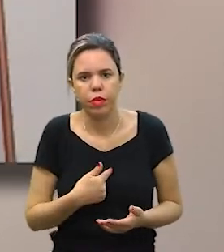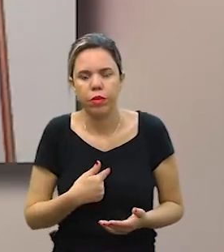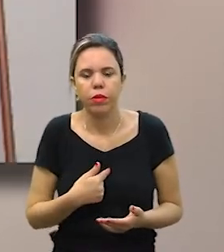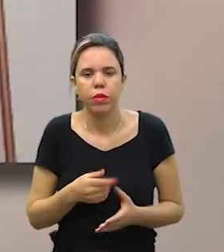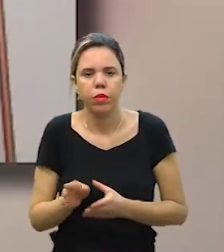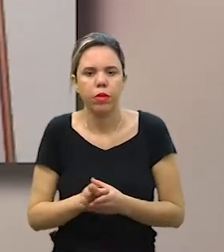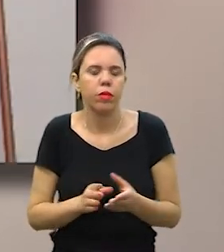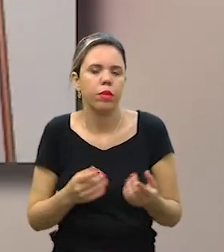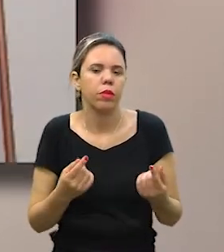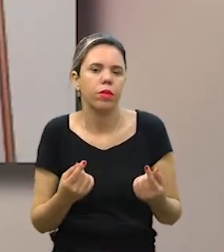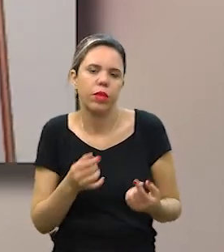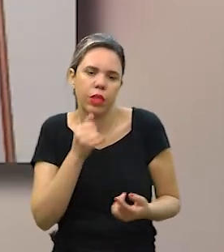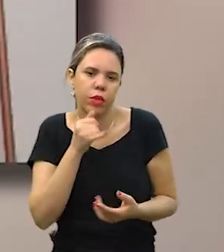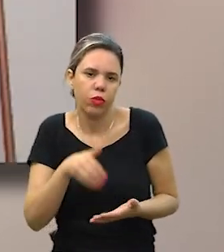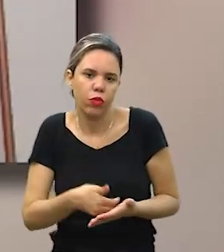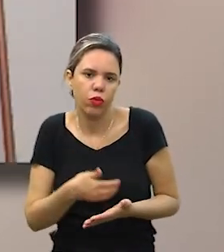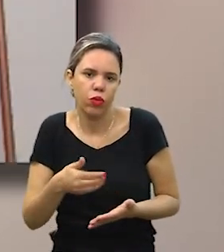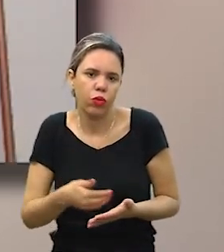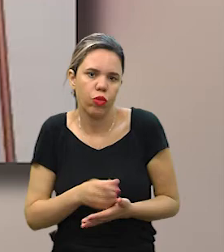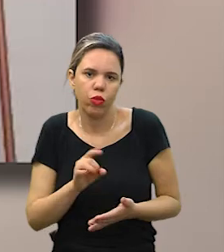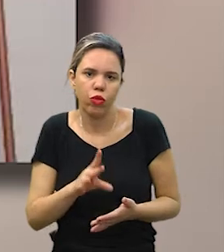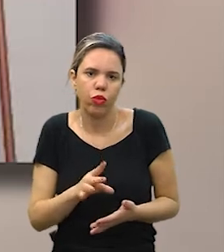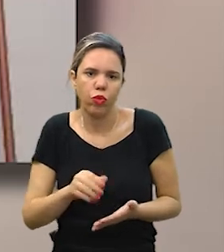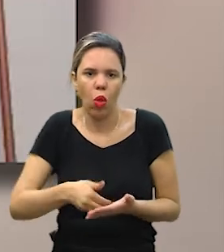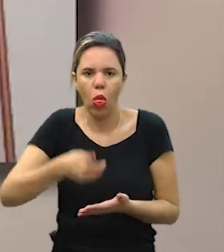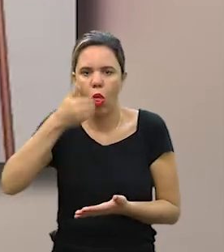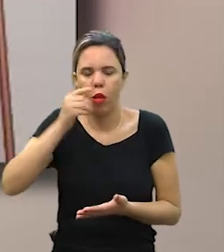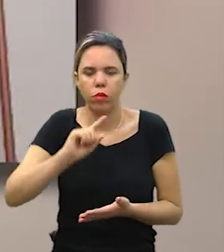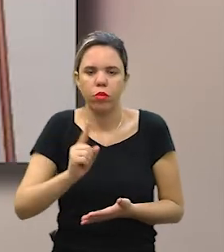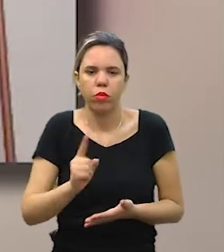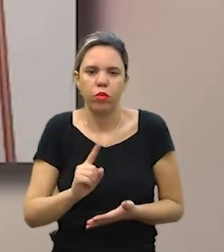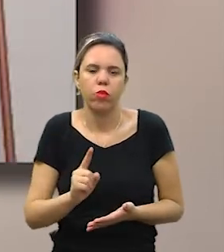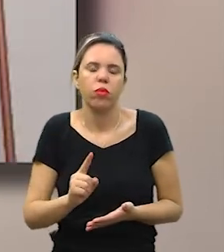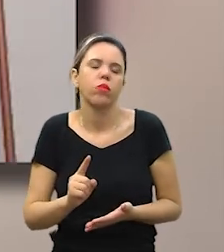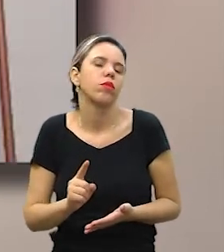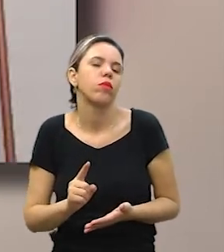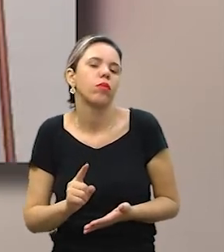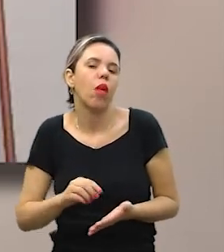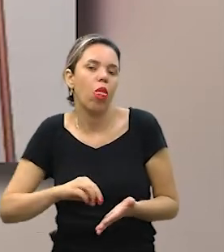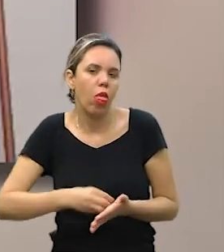gente contraindica totalmente que essa papa ela seja sopa ou